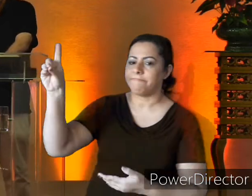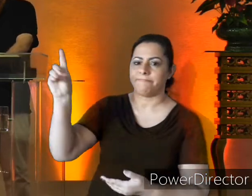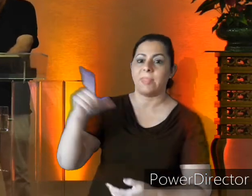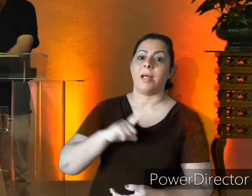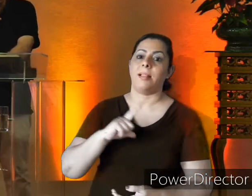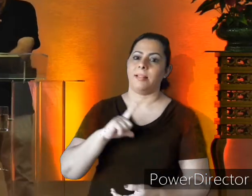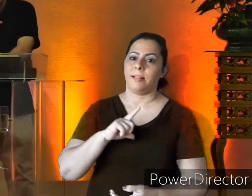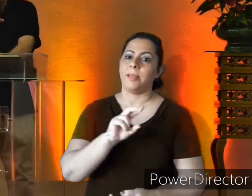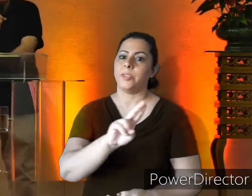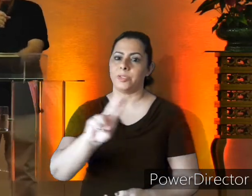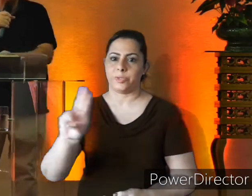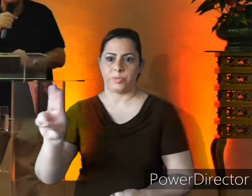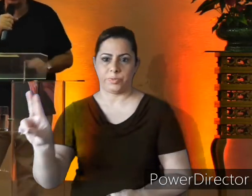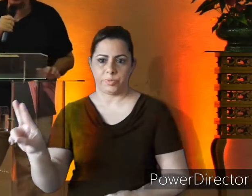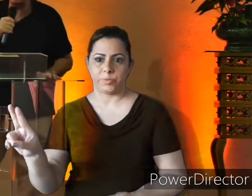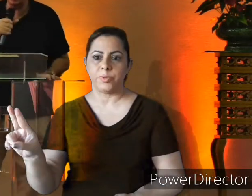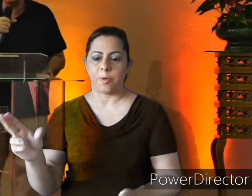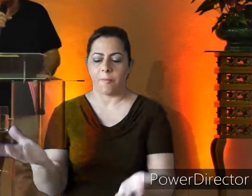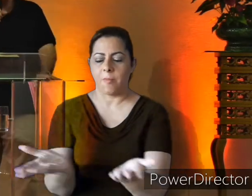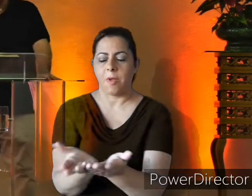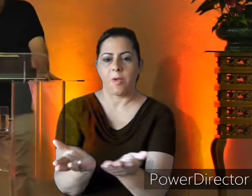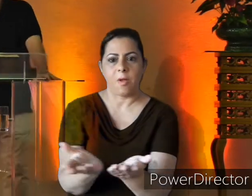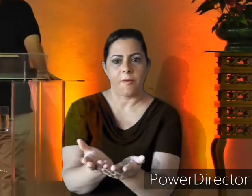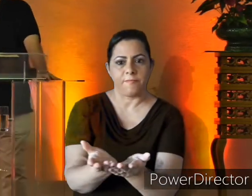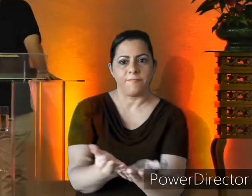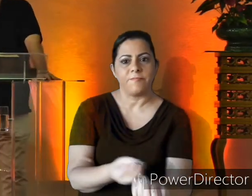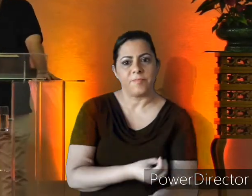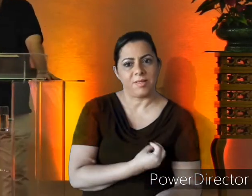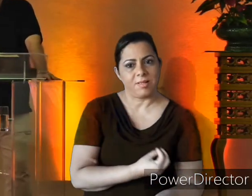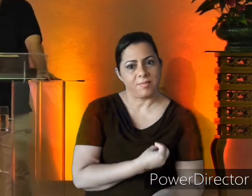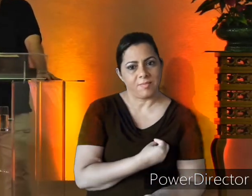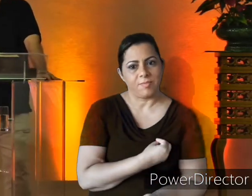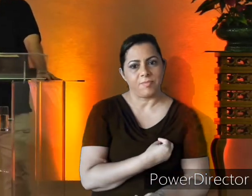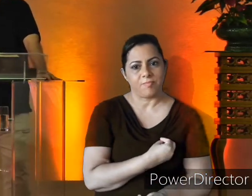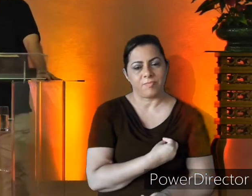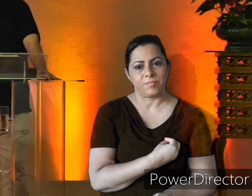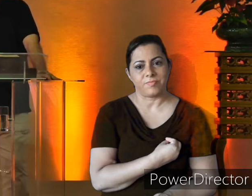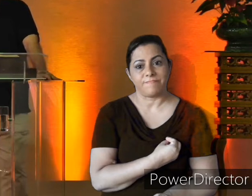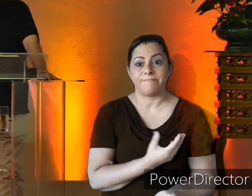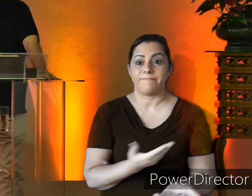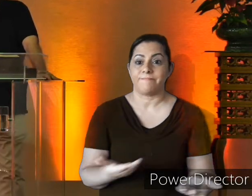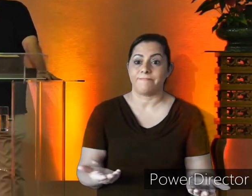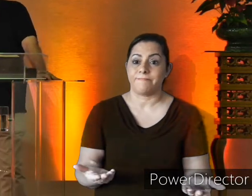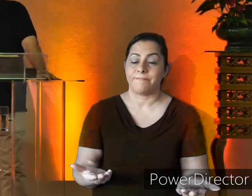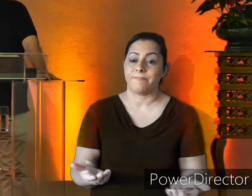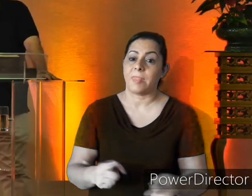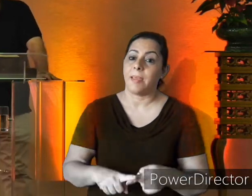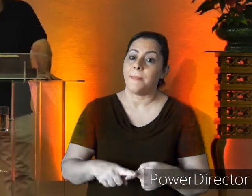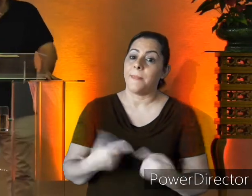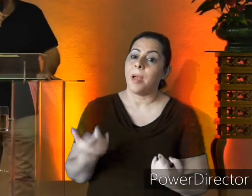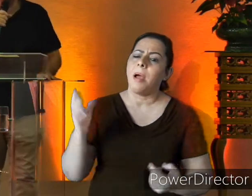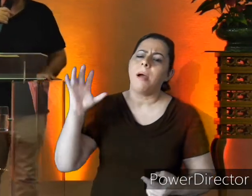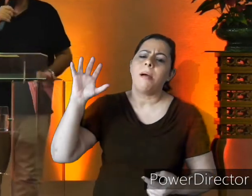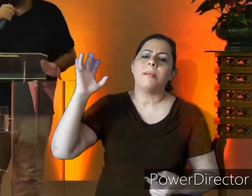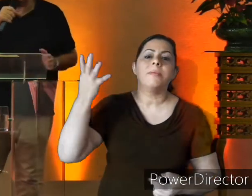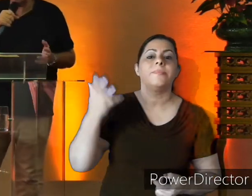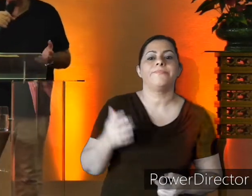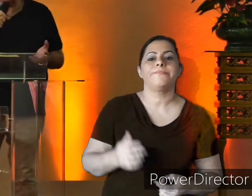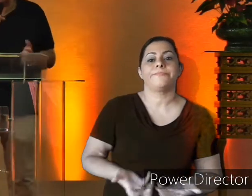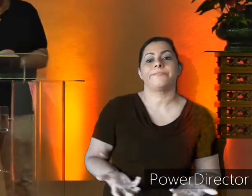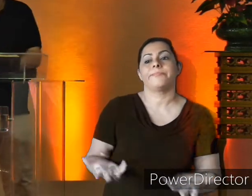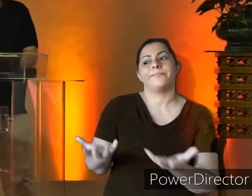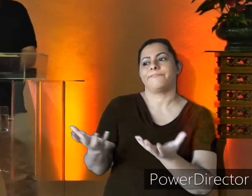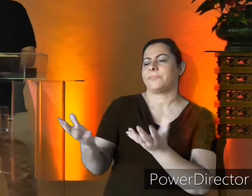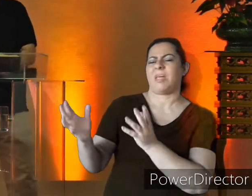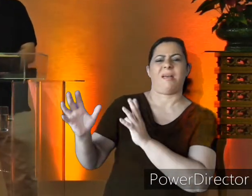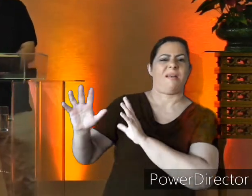Deus. Quantos jovens na face da terra, adolescentes, que já tiveram seus nomes escritos no livro da vida,